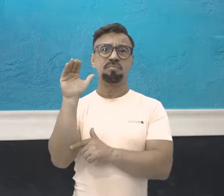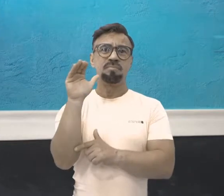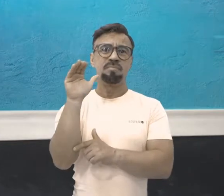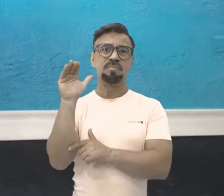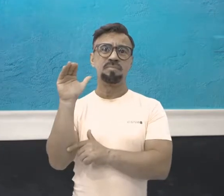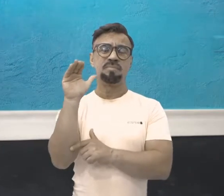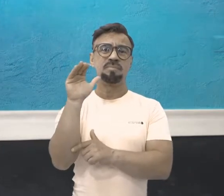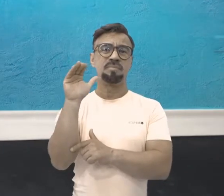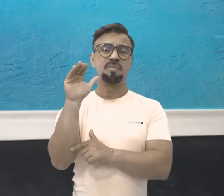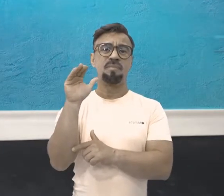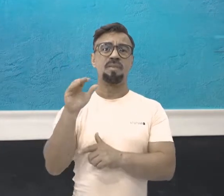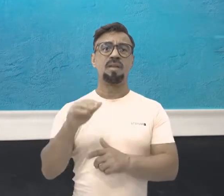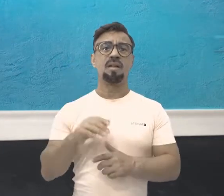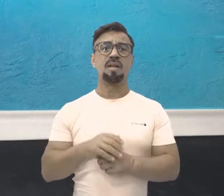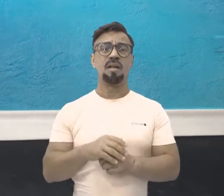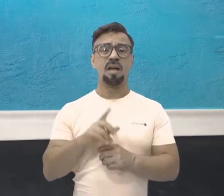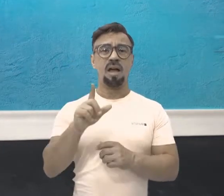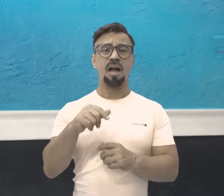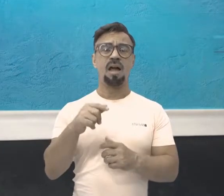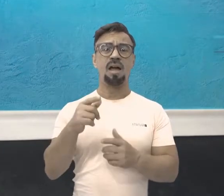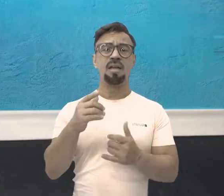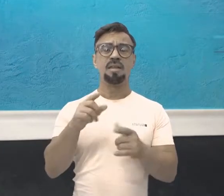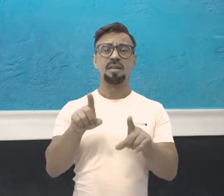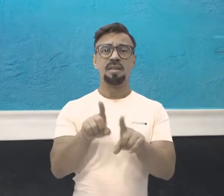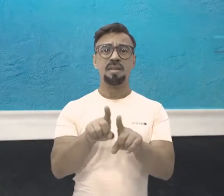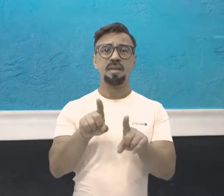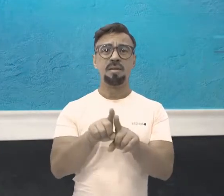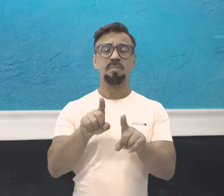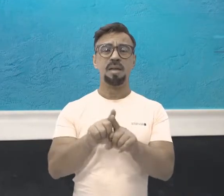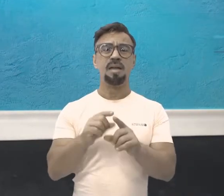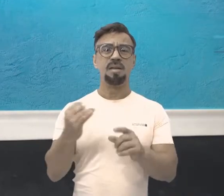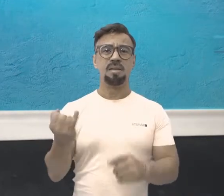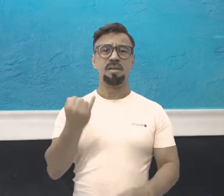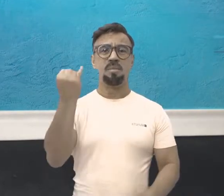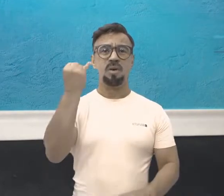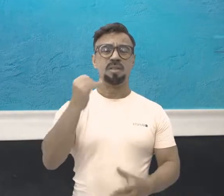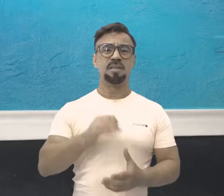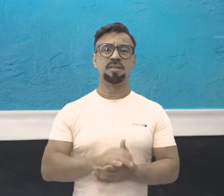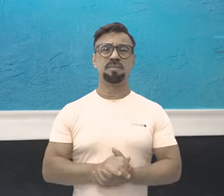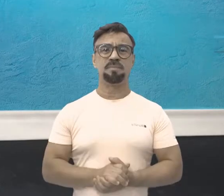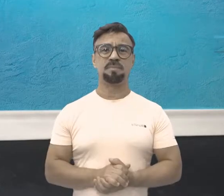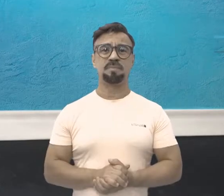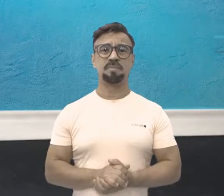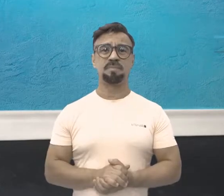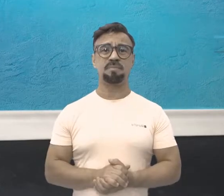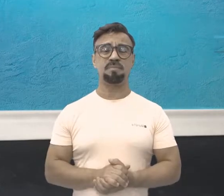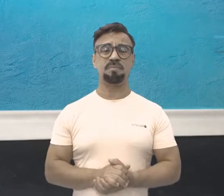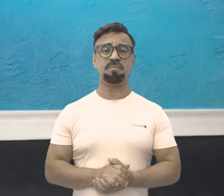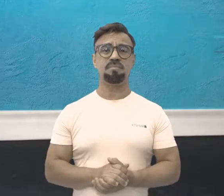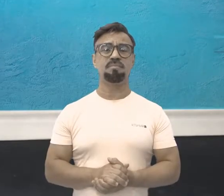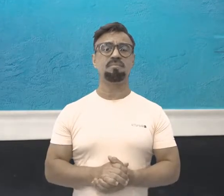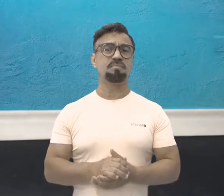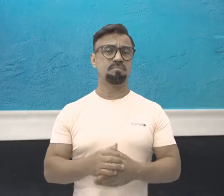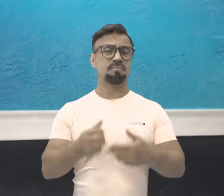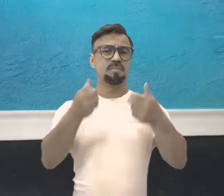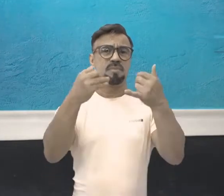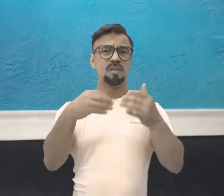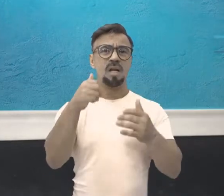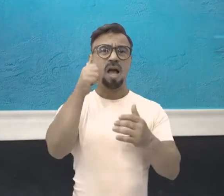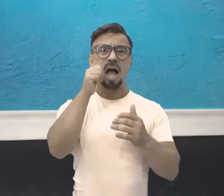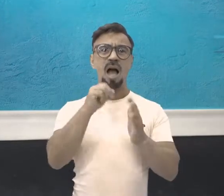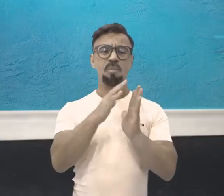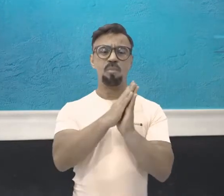dela, que é uma figurinha também bastante importante. Como eu disse, essa